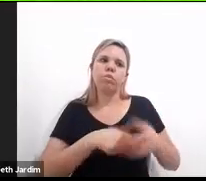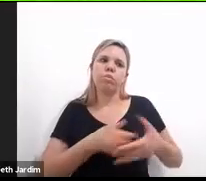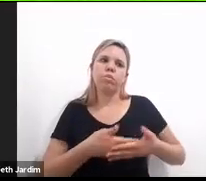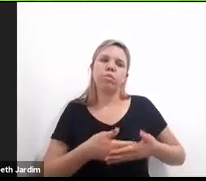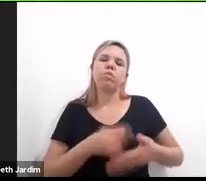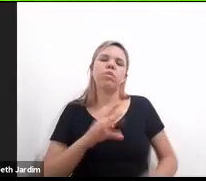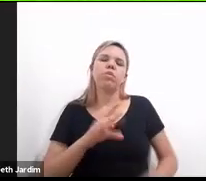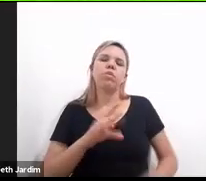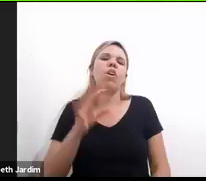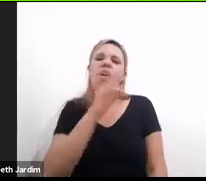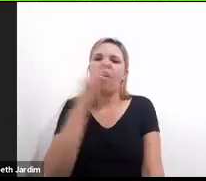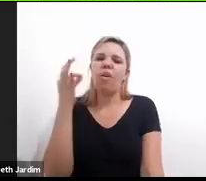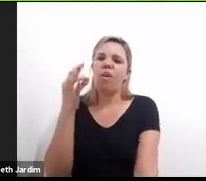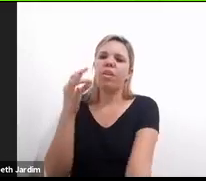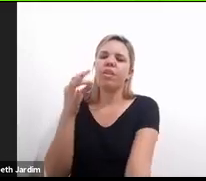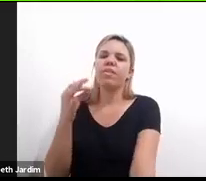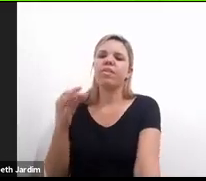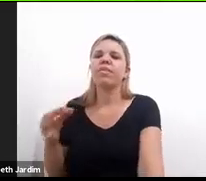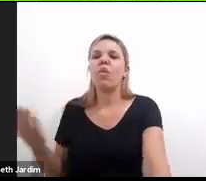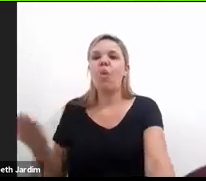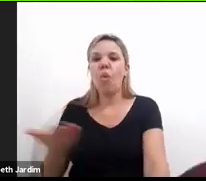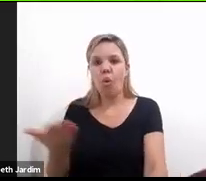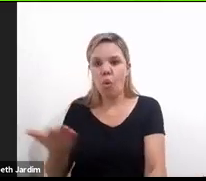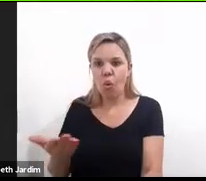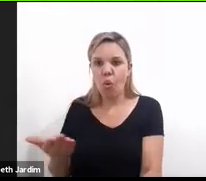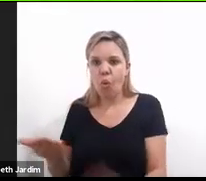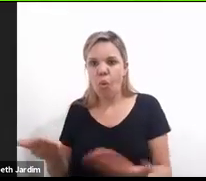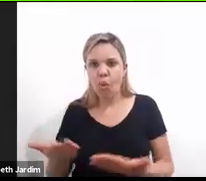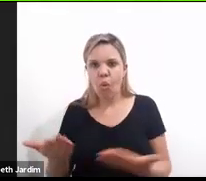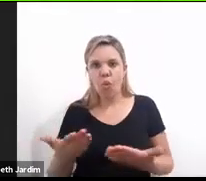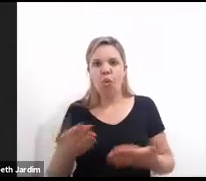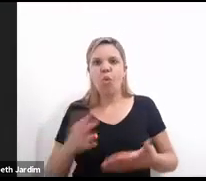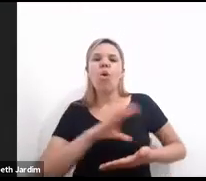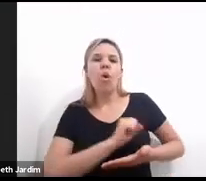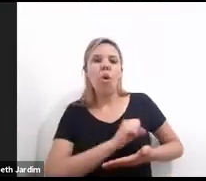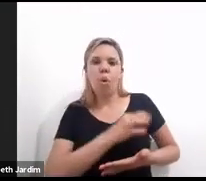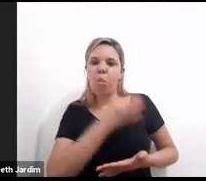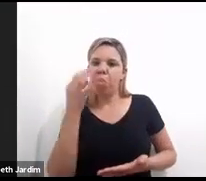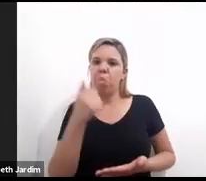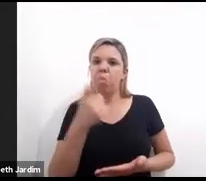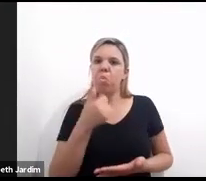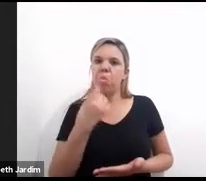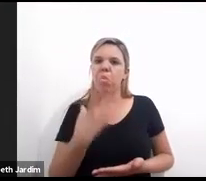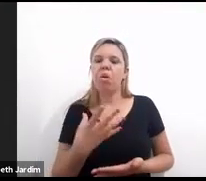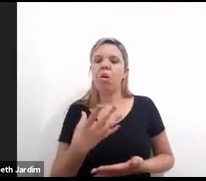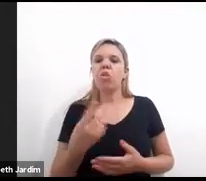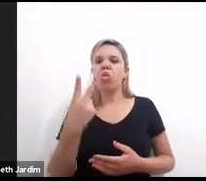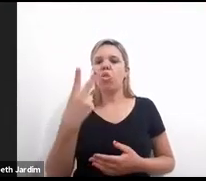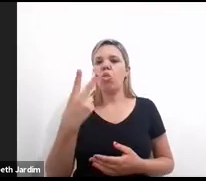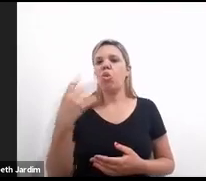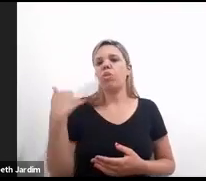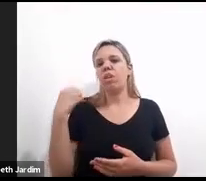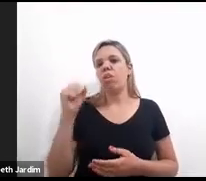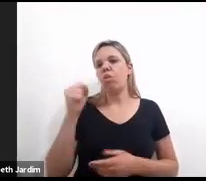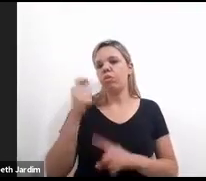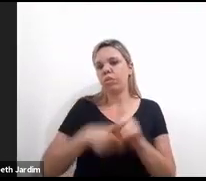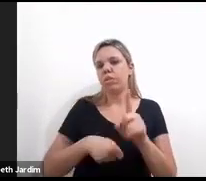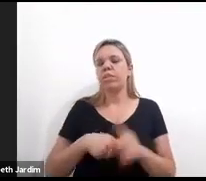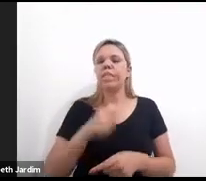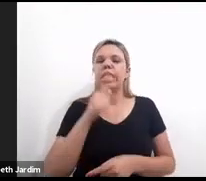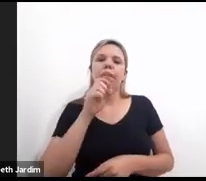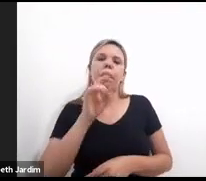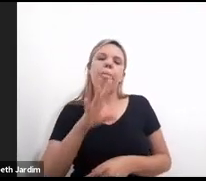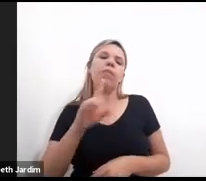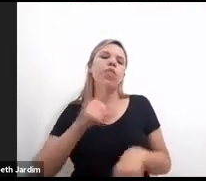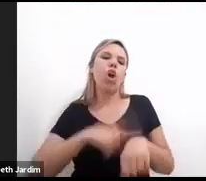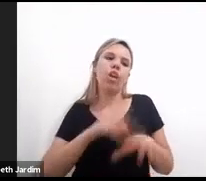Que ótimo. E hoje ela tá mamando ainda, né, Paula? Mama. Ela tem 2 anos e 8 meses e mama ainda. Agora ela mama assim, só na hora que ela vai dormir